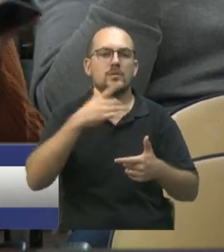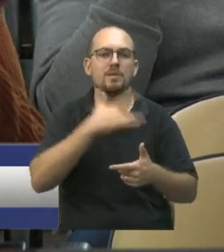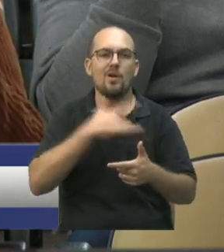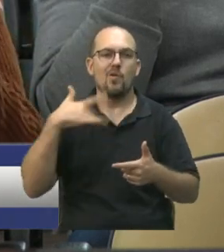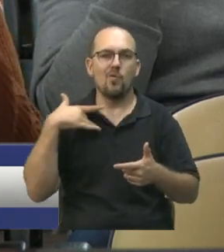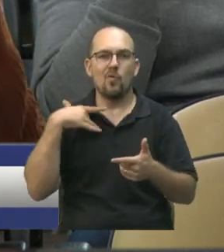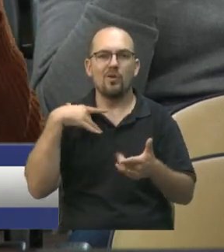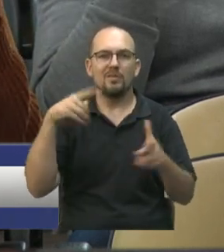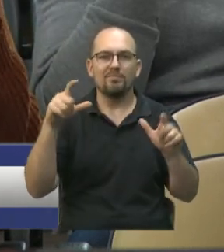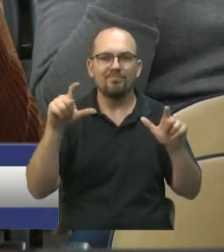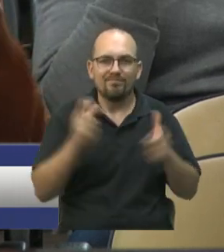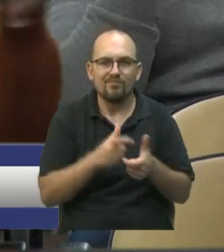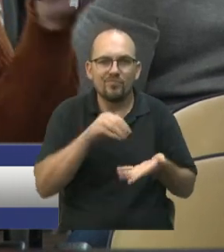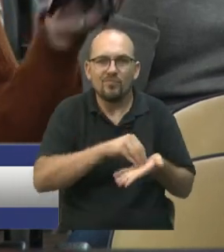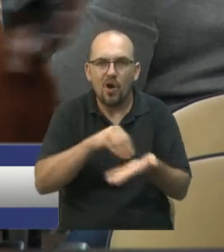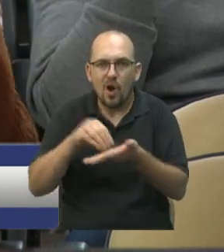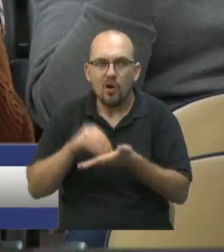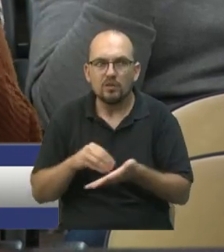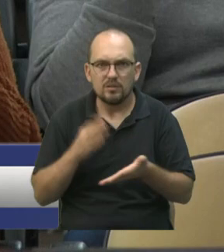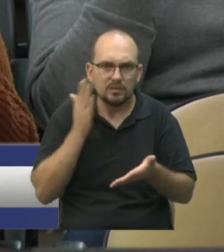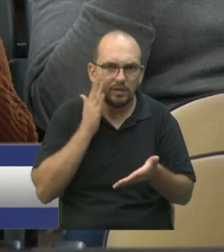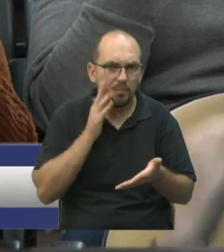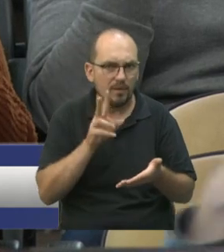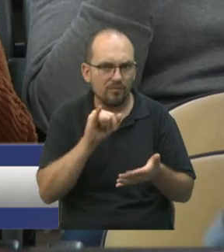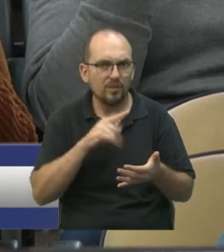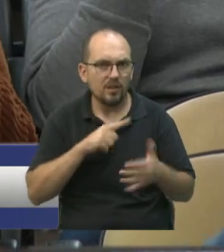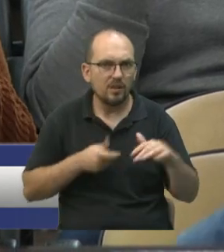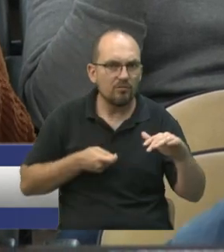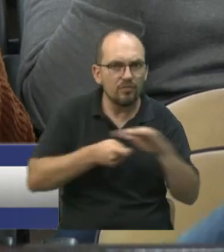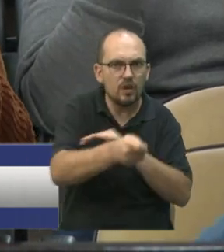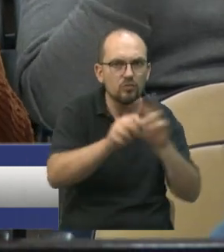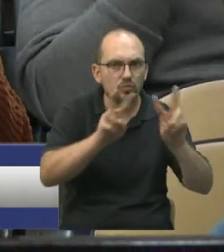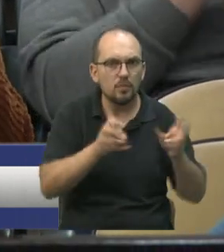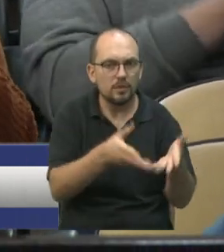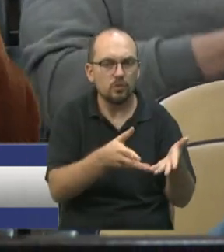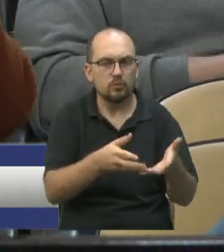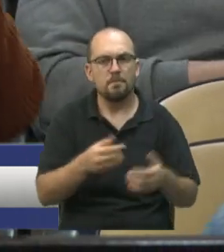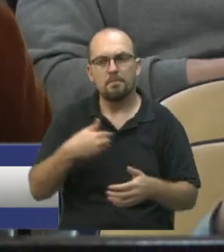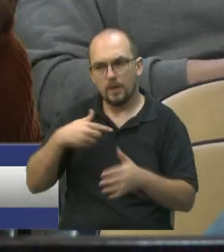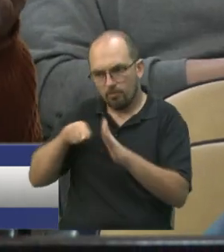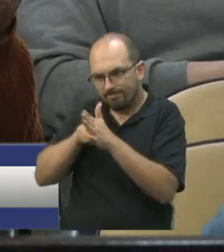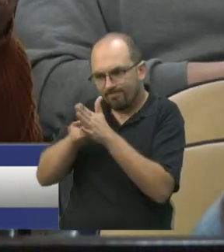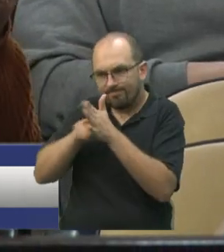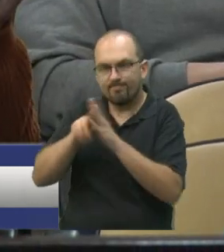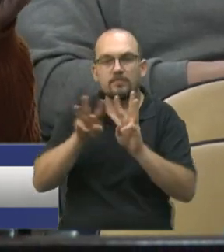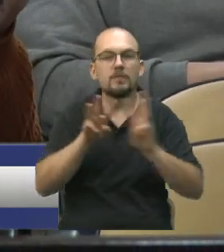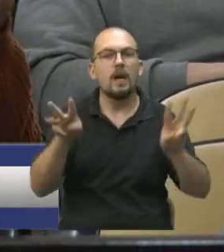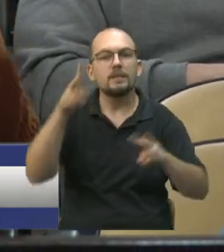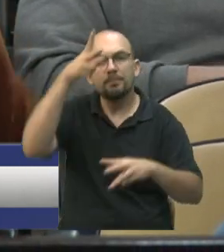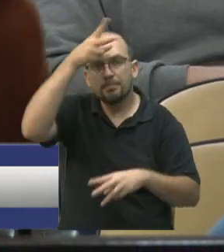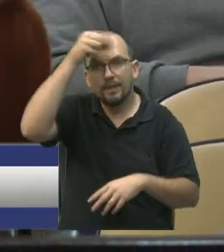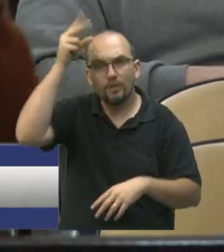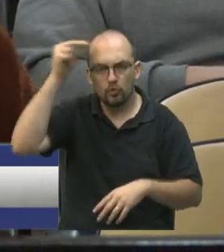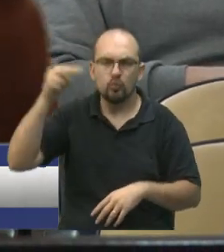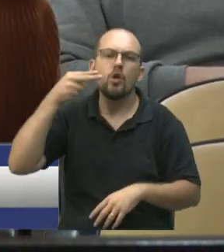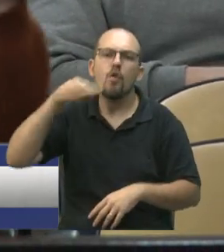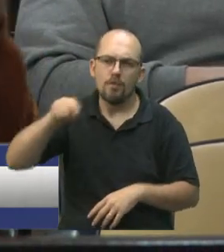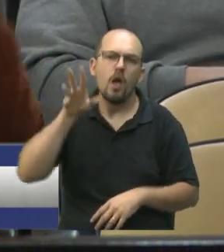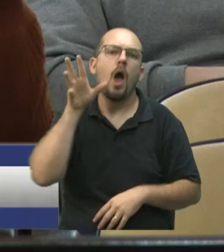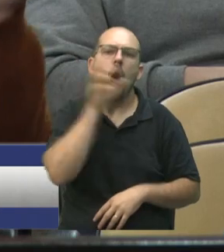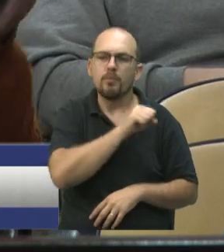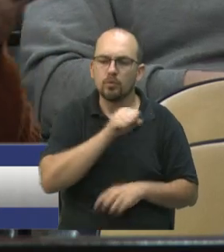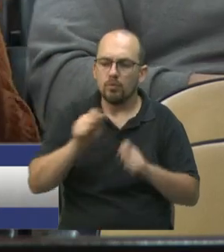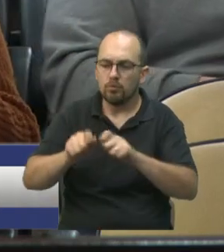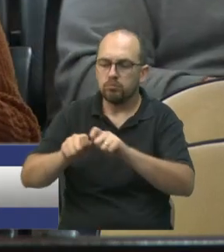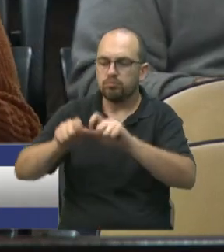saber, eu vi bem rapidinho no site da prefeitura essa consulta, assim, abri para ver o